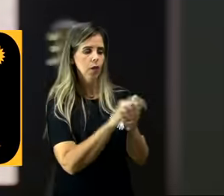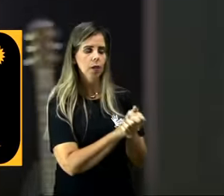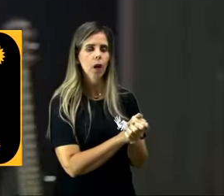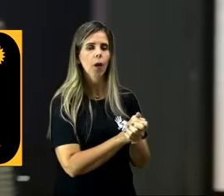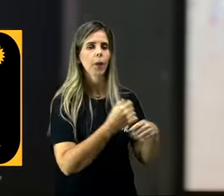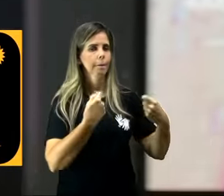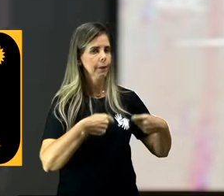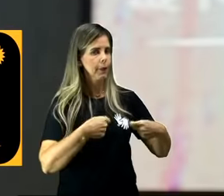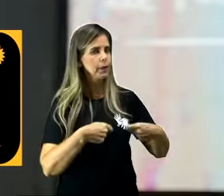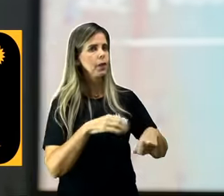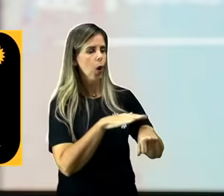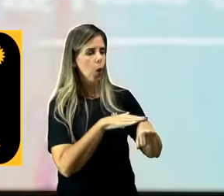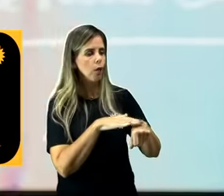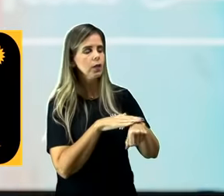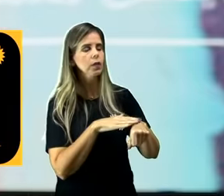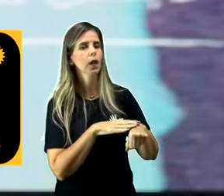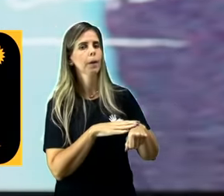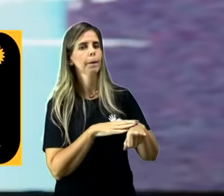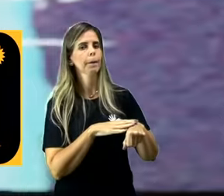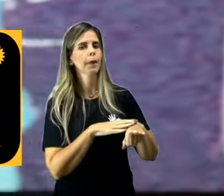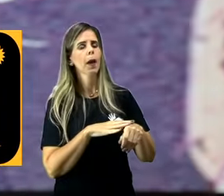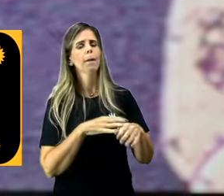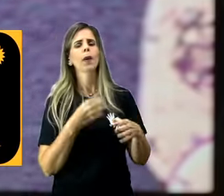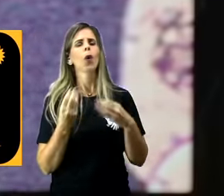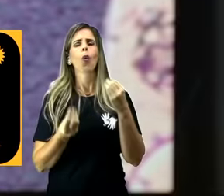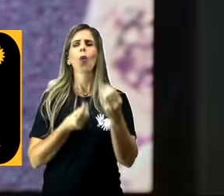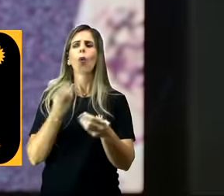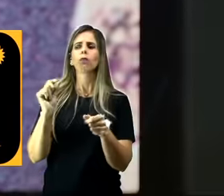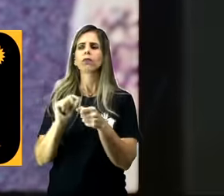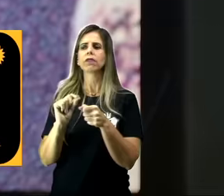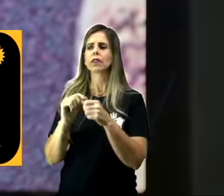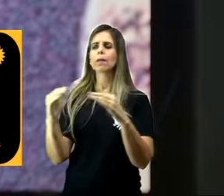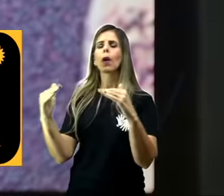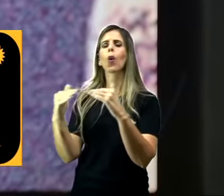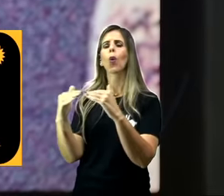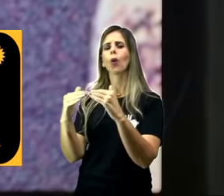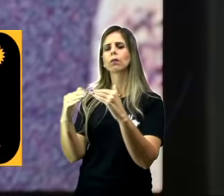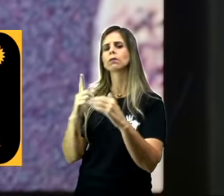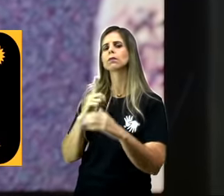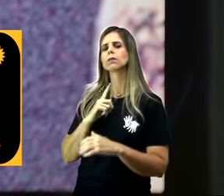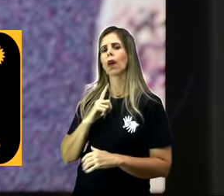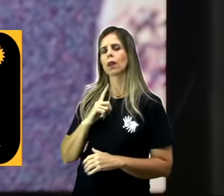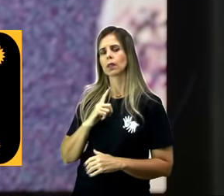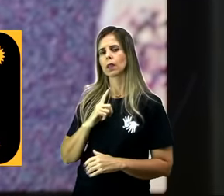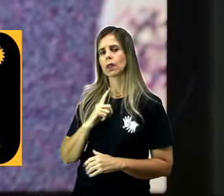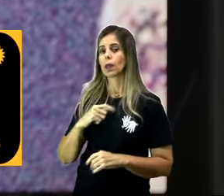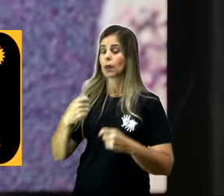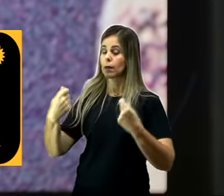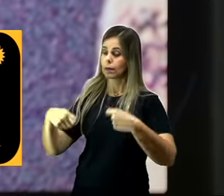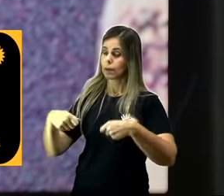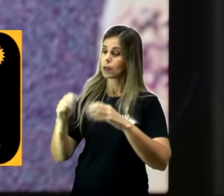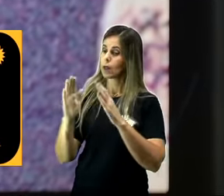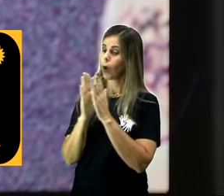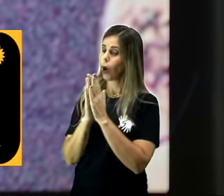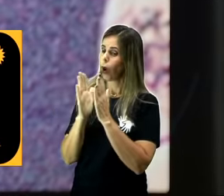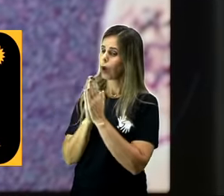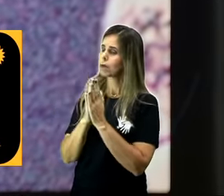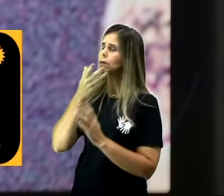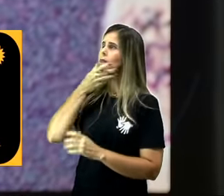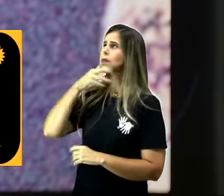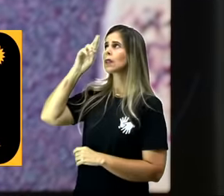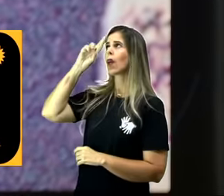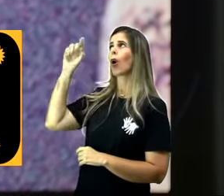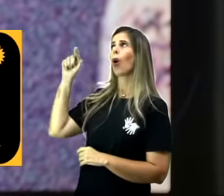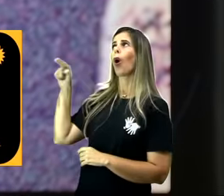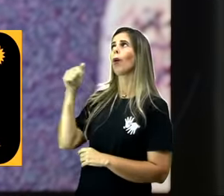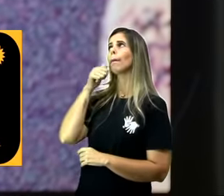essa pessoa concordar? Tu vai orar. Tu entra no quarto, tranca a porta e fala assim: Senhor do céu, o senhor está vendo que ela não está querendo